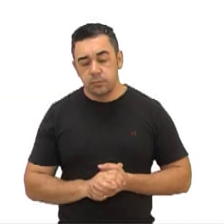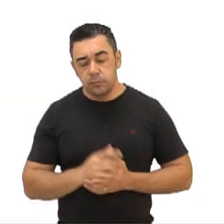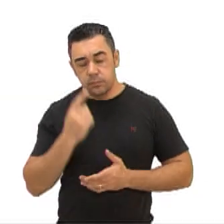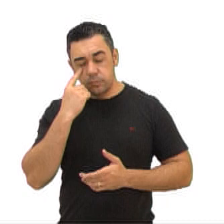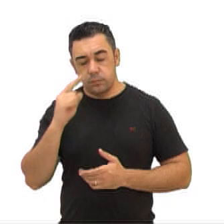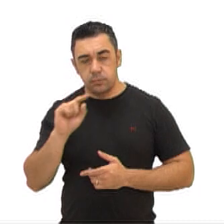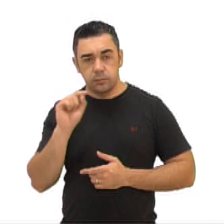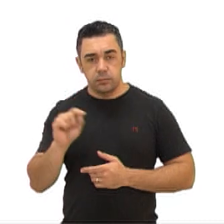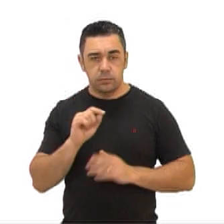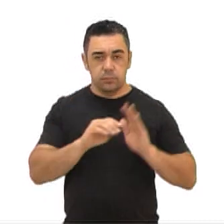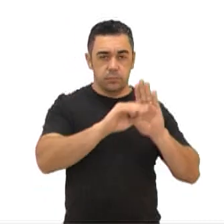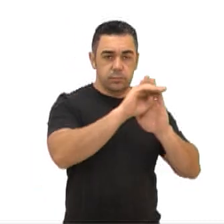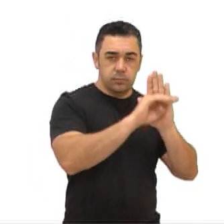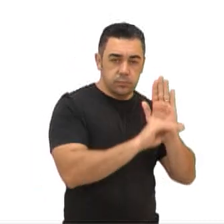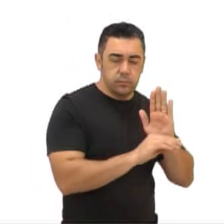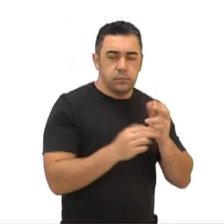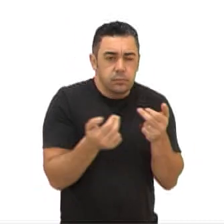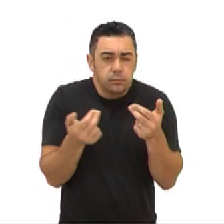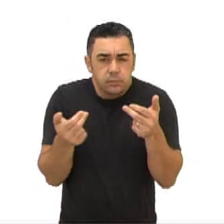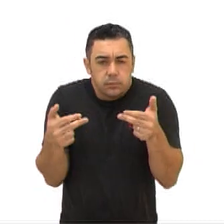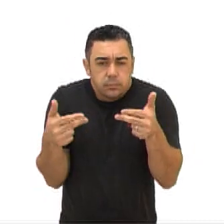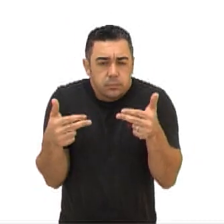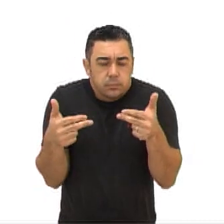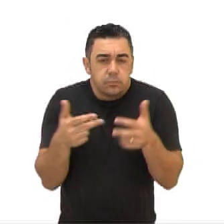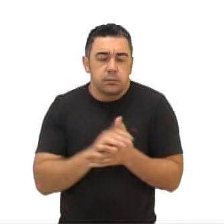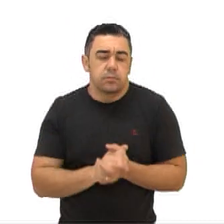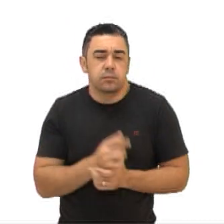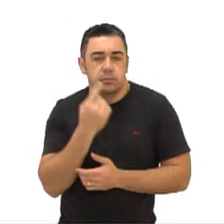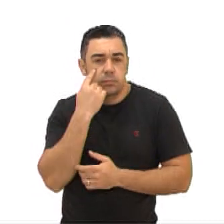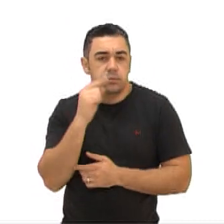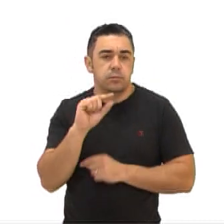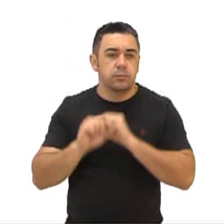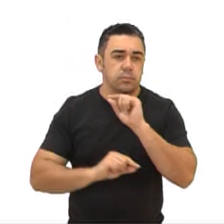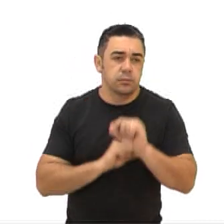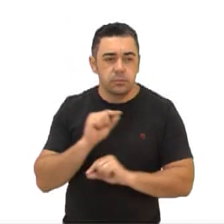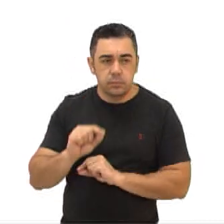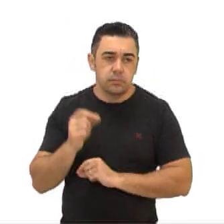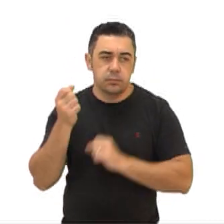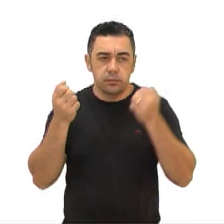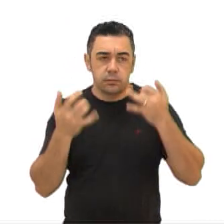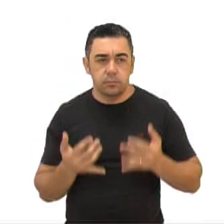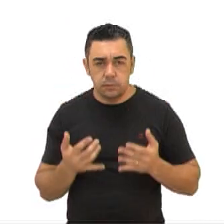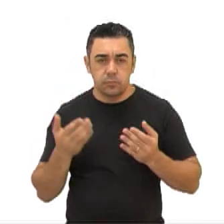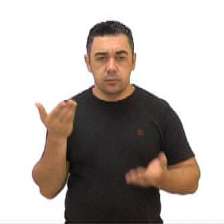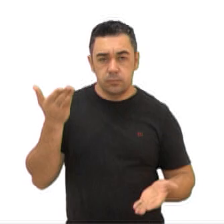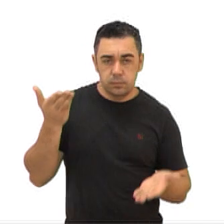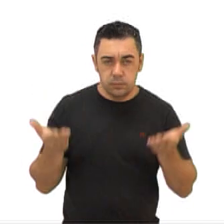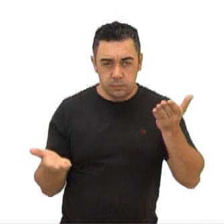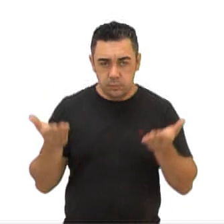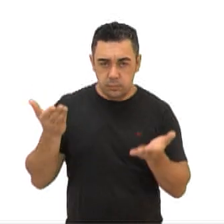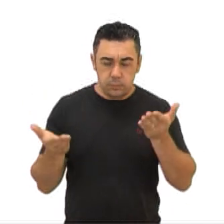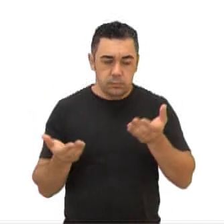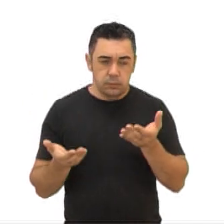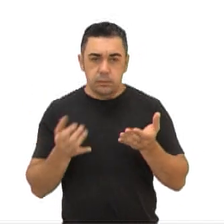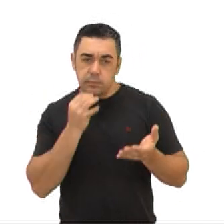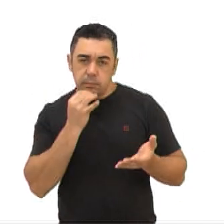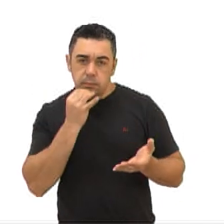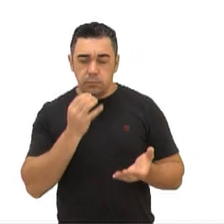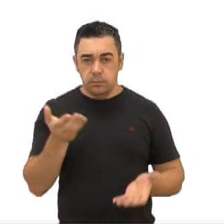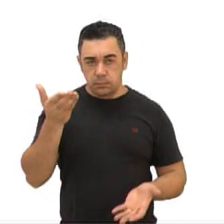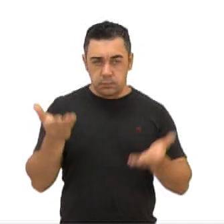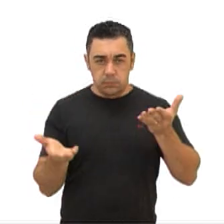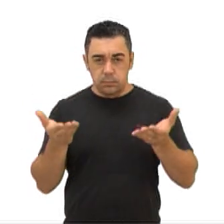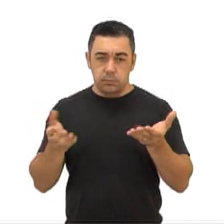aula a gente viu sobre os princípios de igualdade, aonde falamos sobre o equilíbrio de uma balança, por